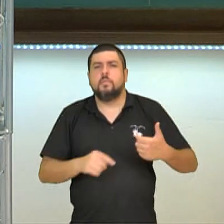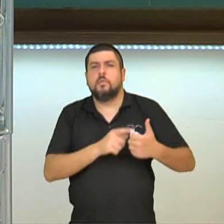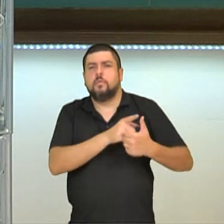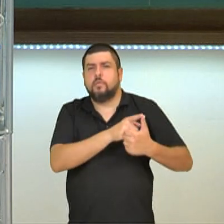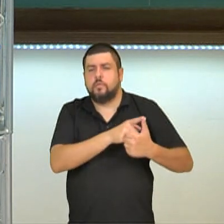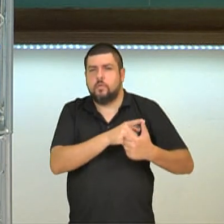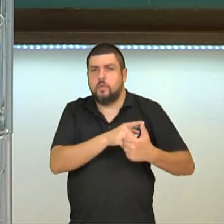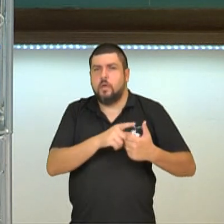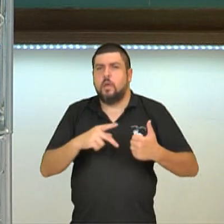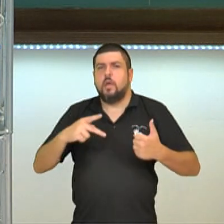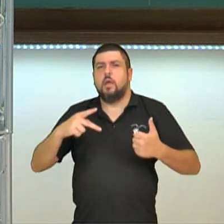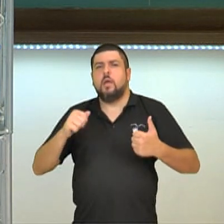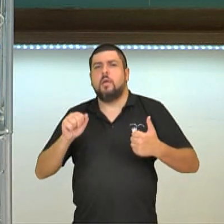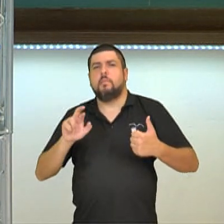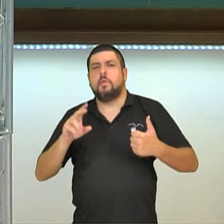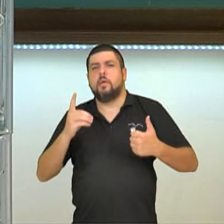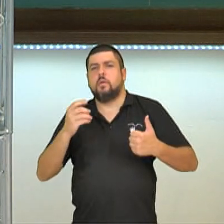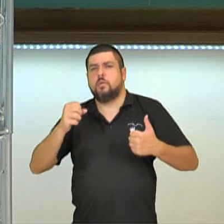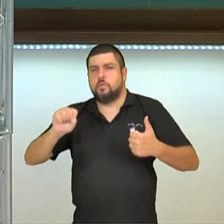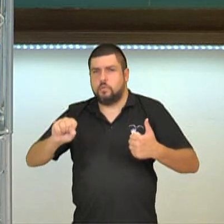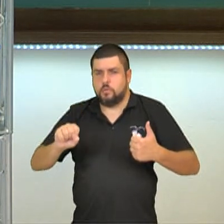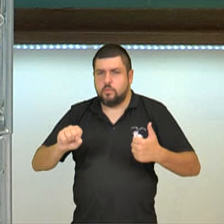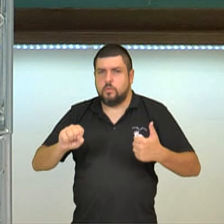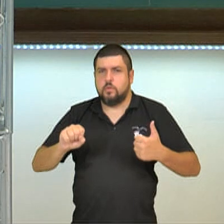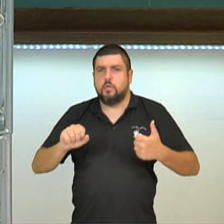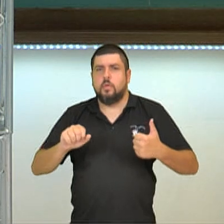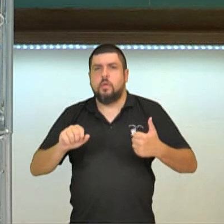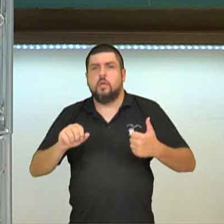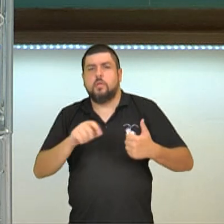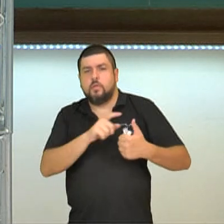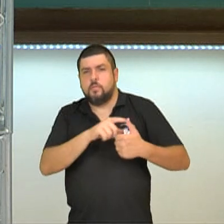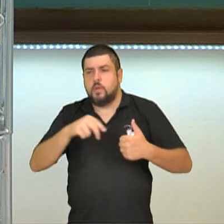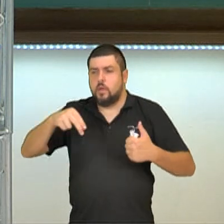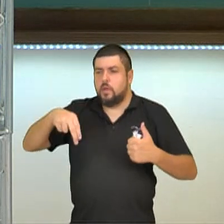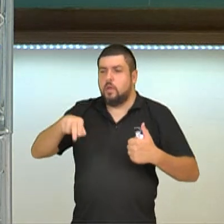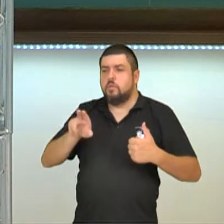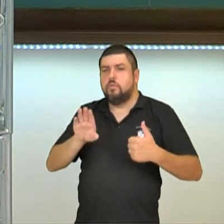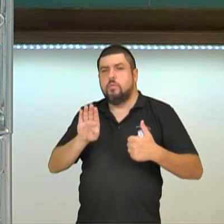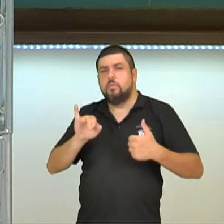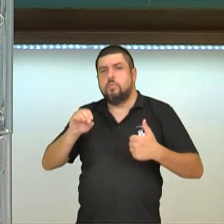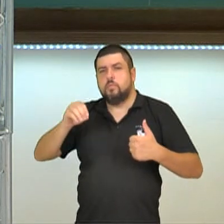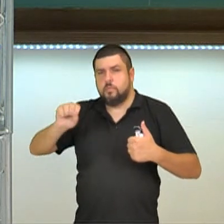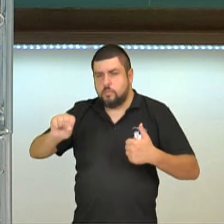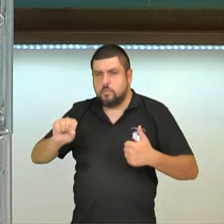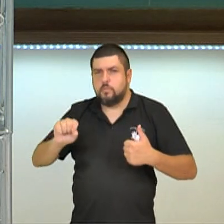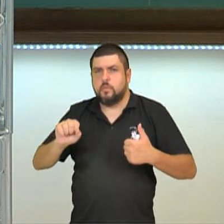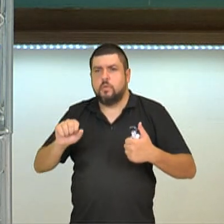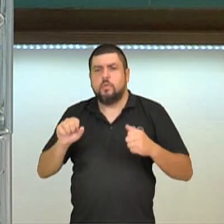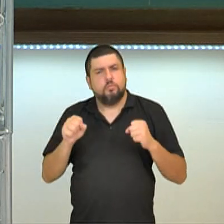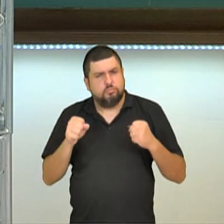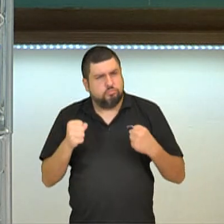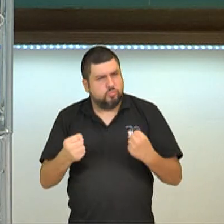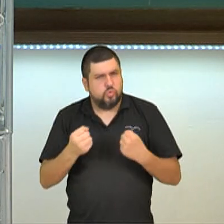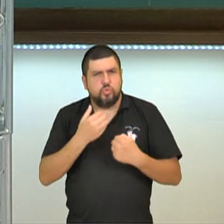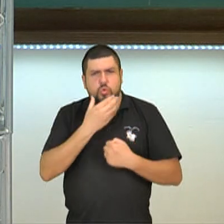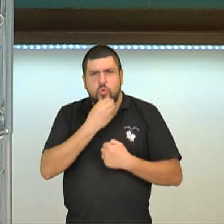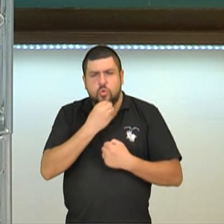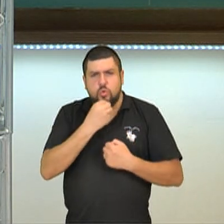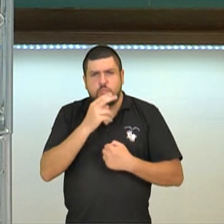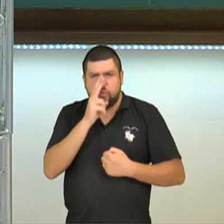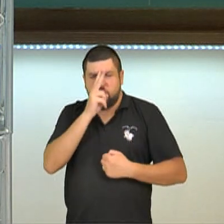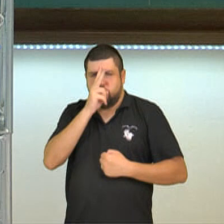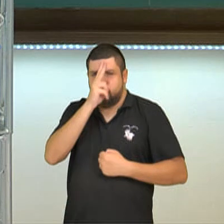pardos, né? Guerreiros núbios, que eram muito poderosos, muito valentes,